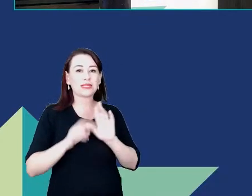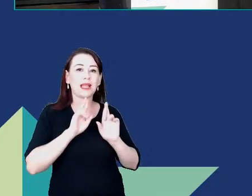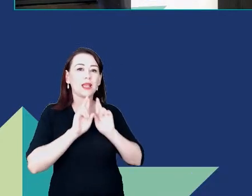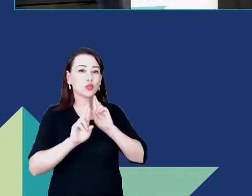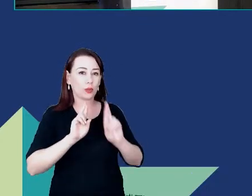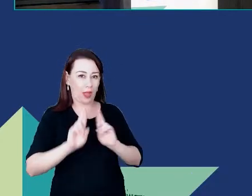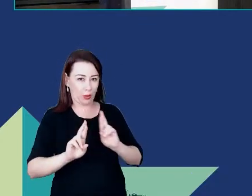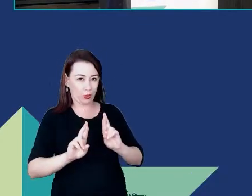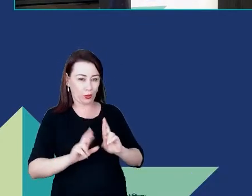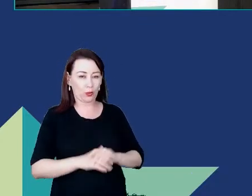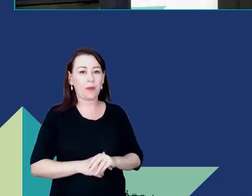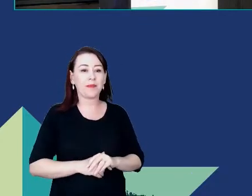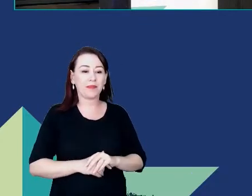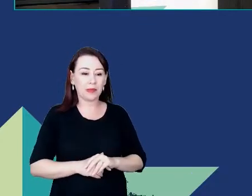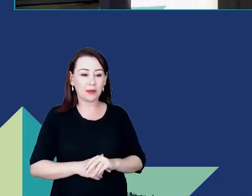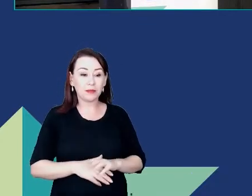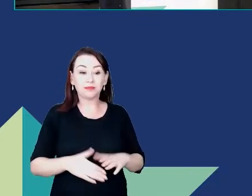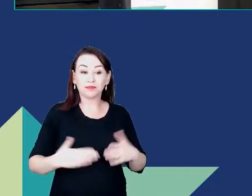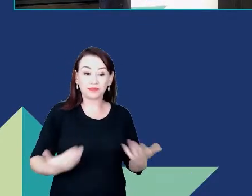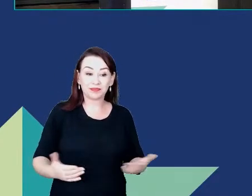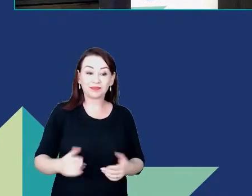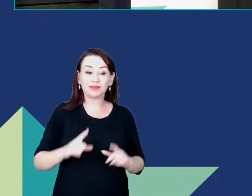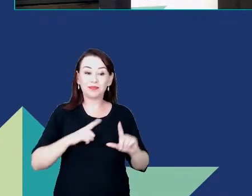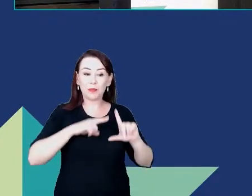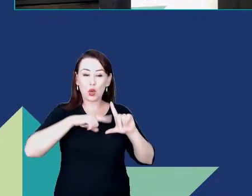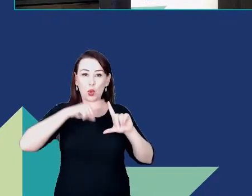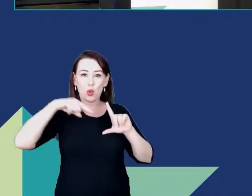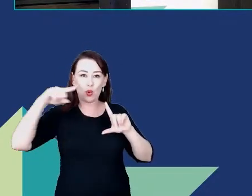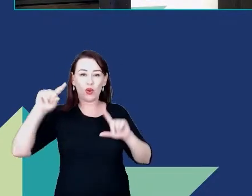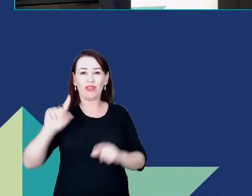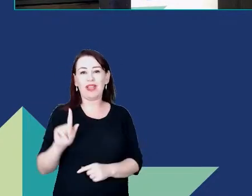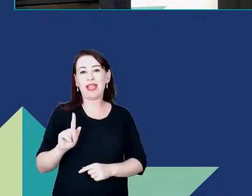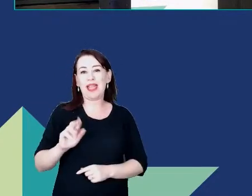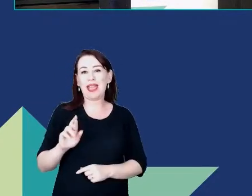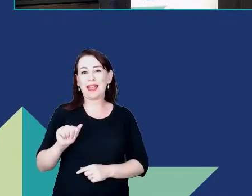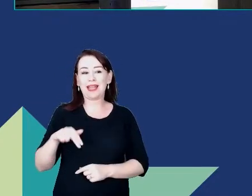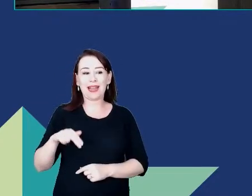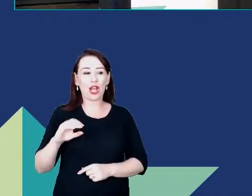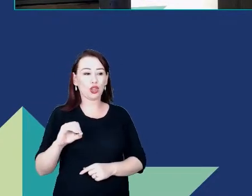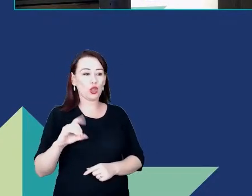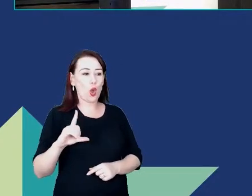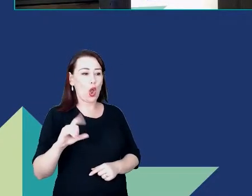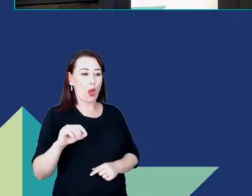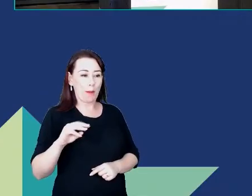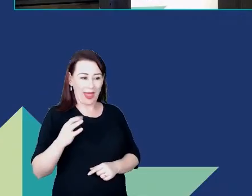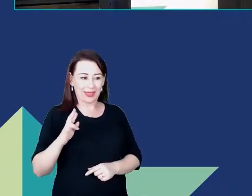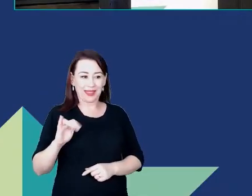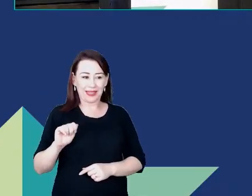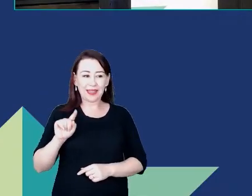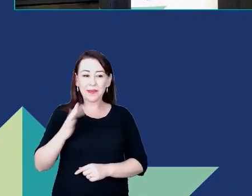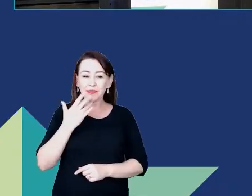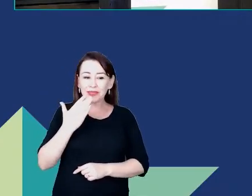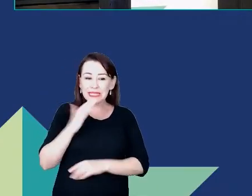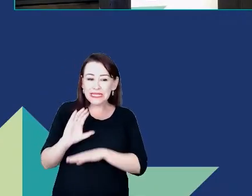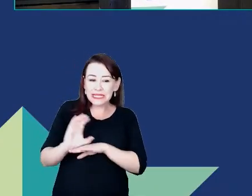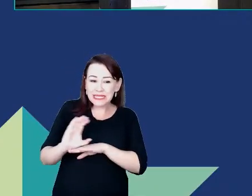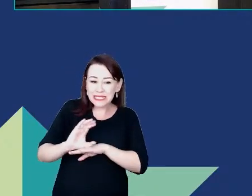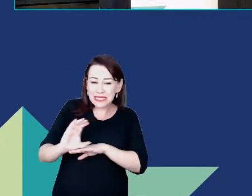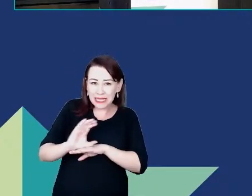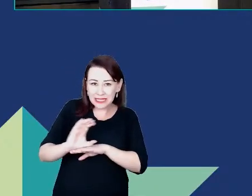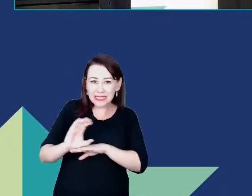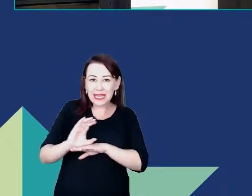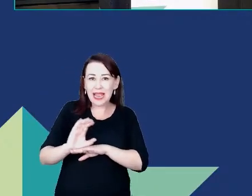Bom, em termos de curva granulométrica, né, a gente tem essa curva cinza, o rejeito arenoso, para servir de referência,